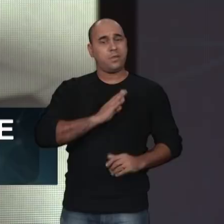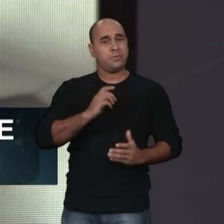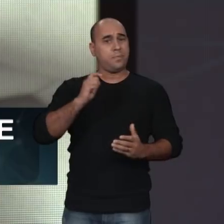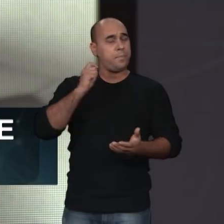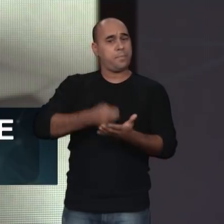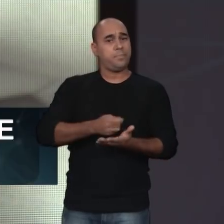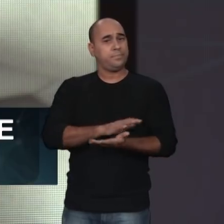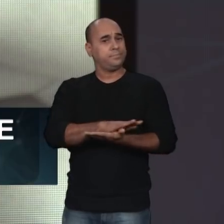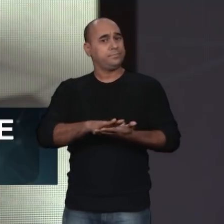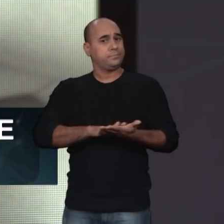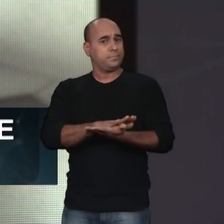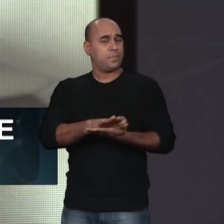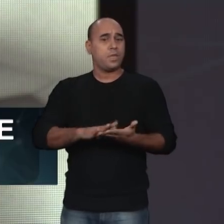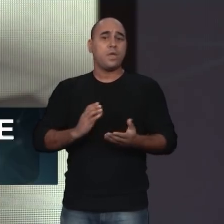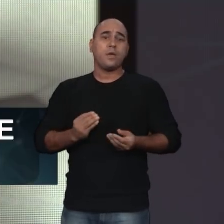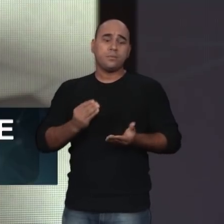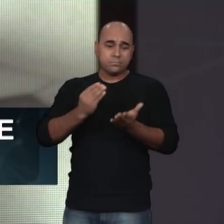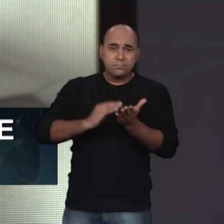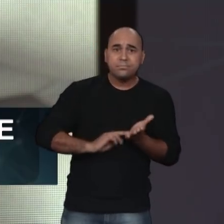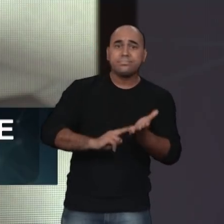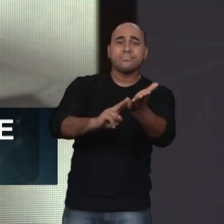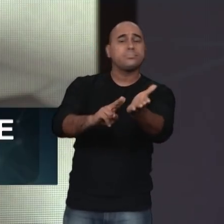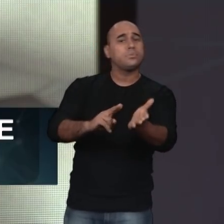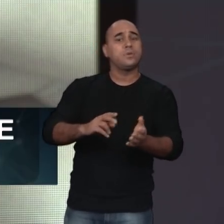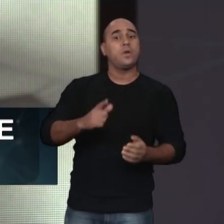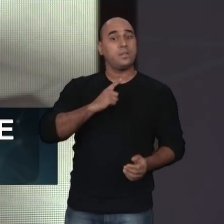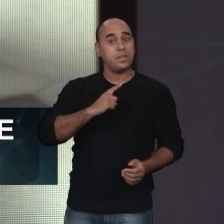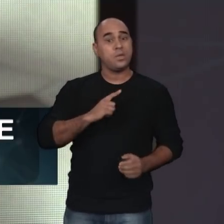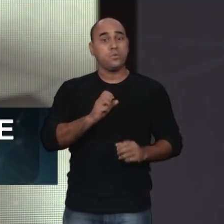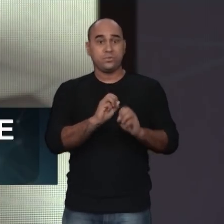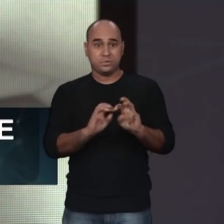a gente envia para você. Entre em contato com a gente por meio do site